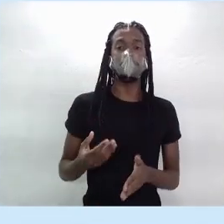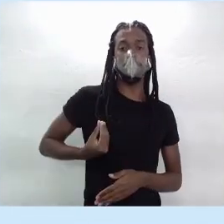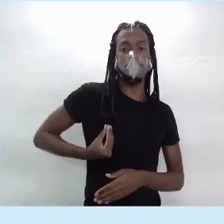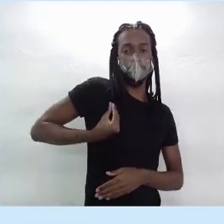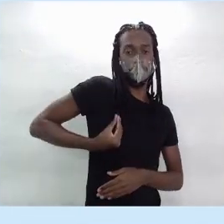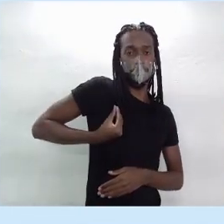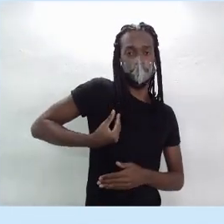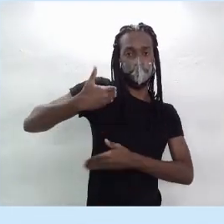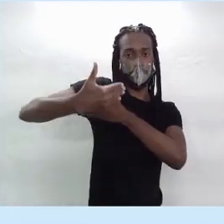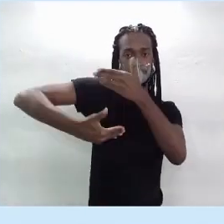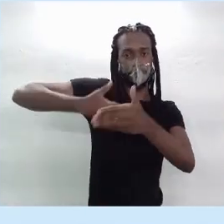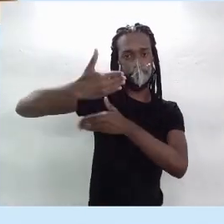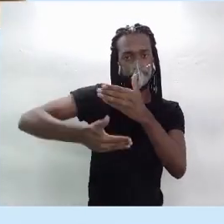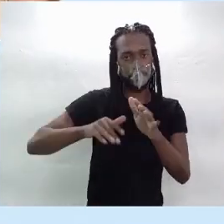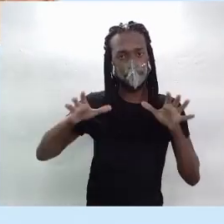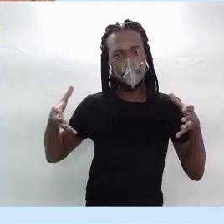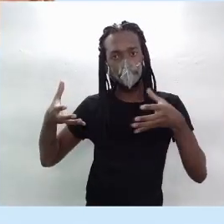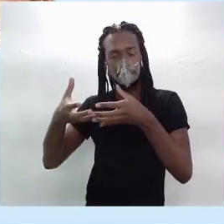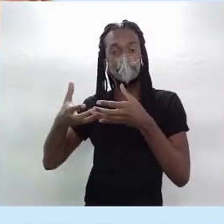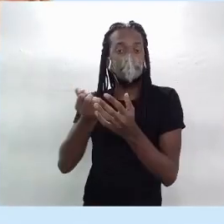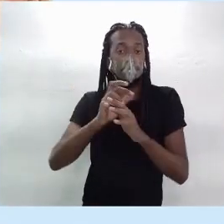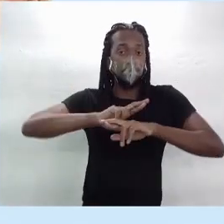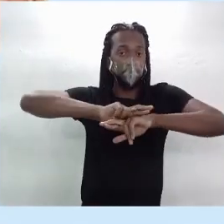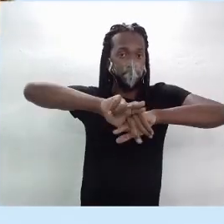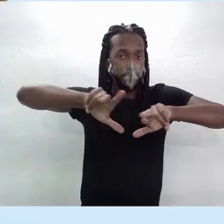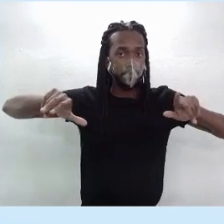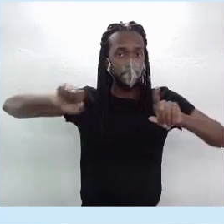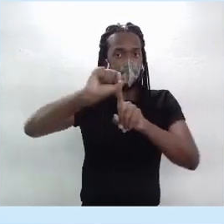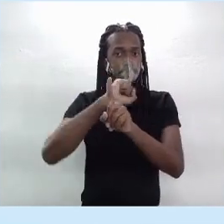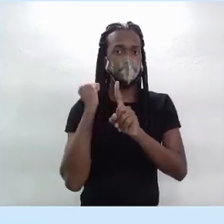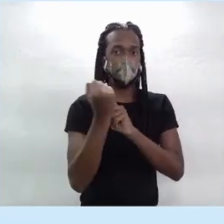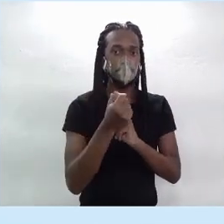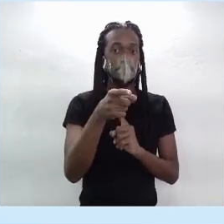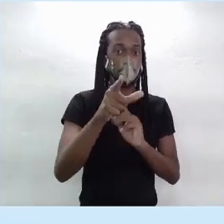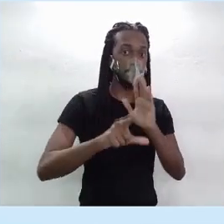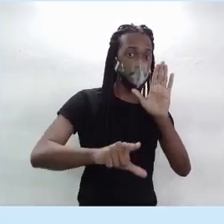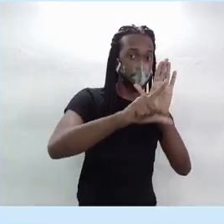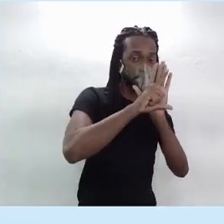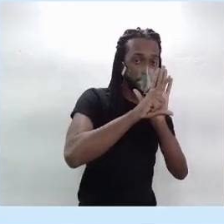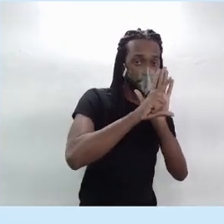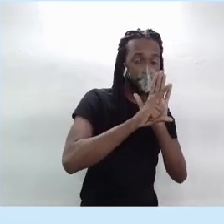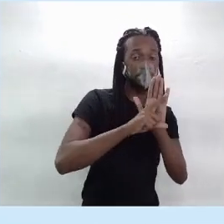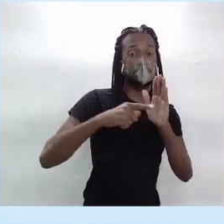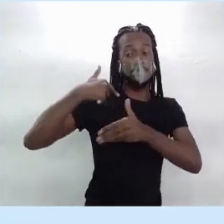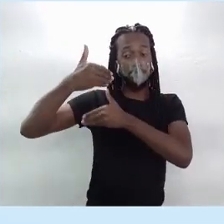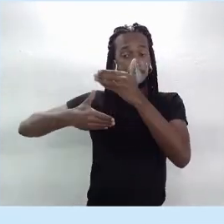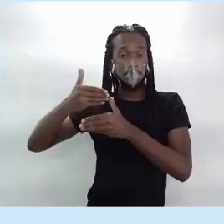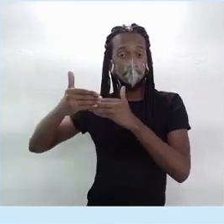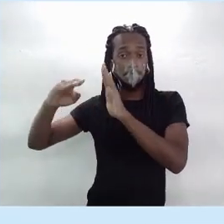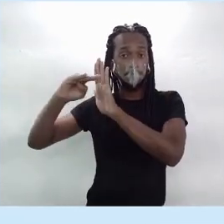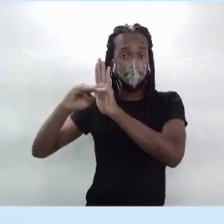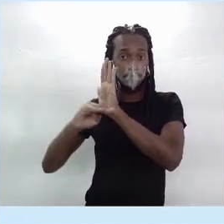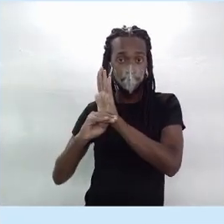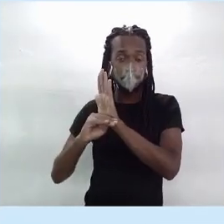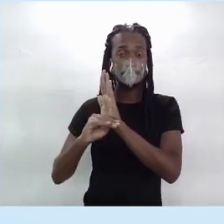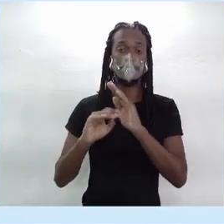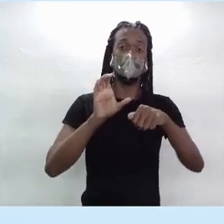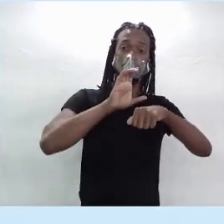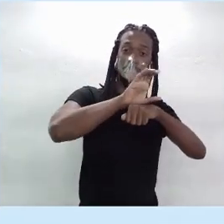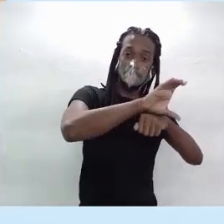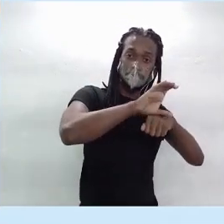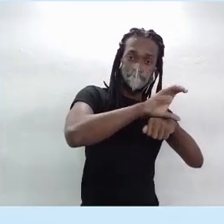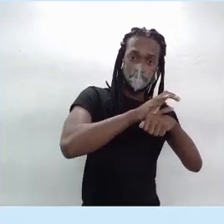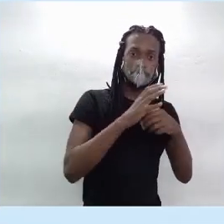convivência com o outro, a pluralidade social, a lei, a ordenação, a